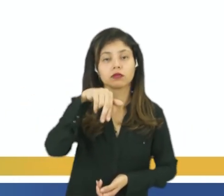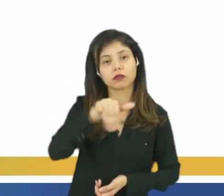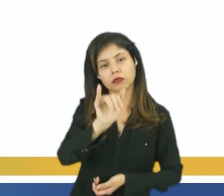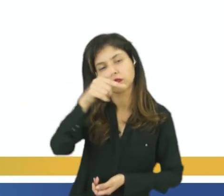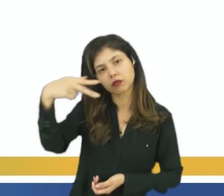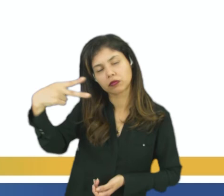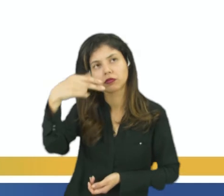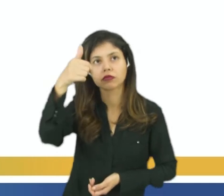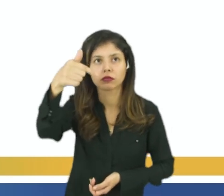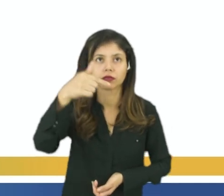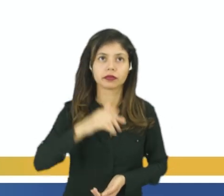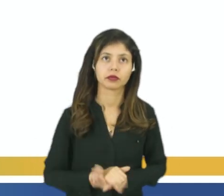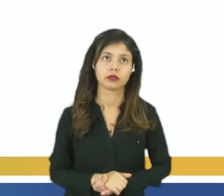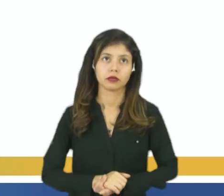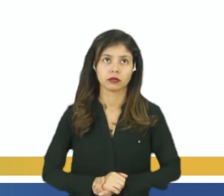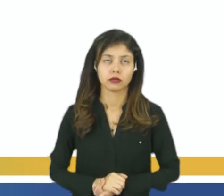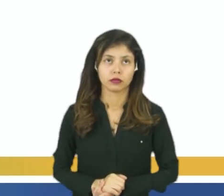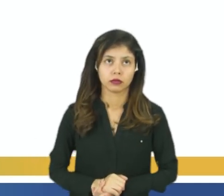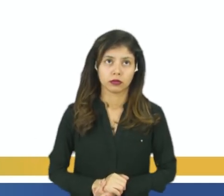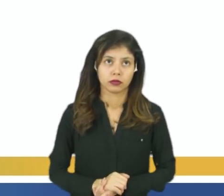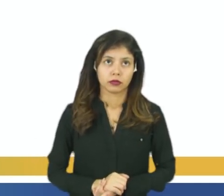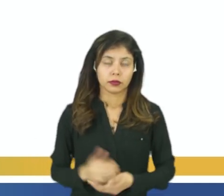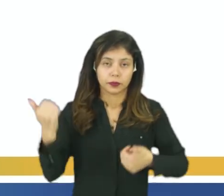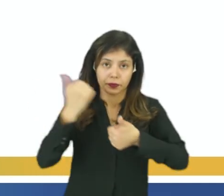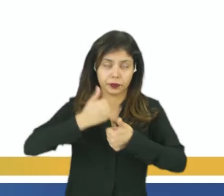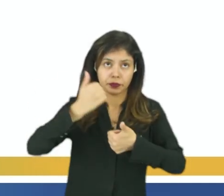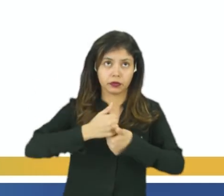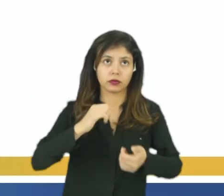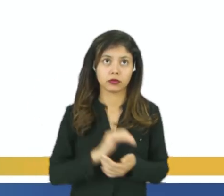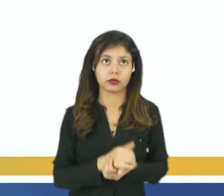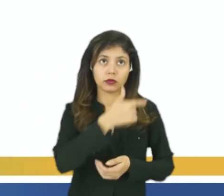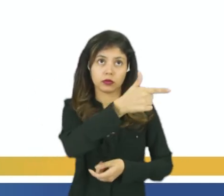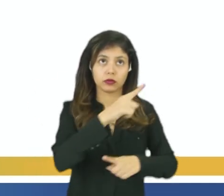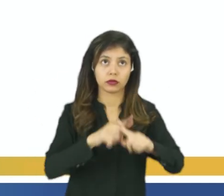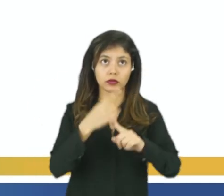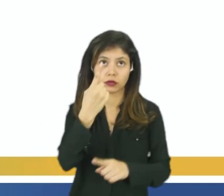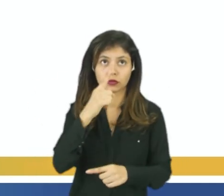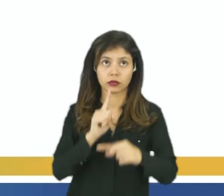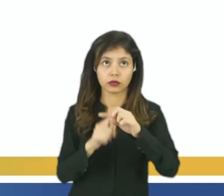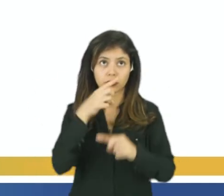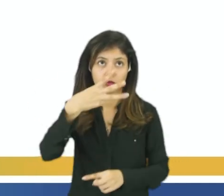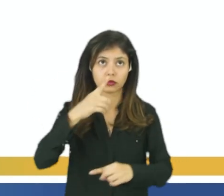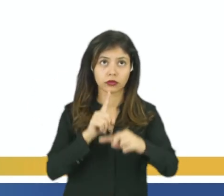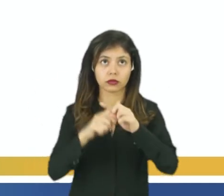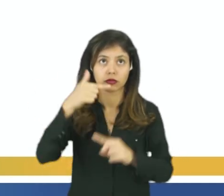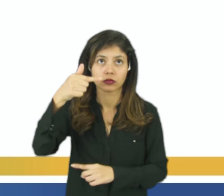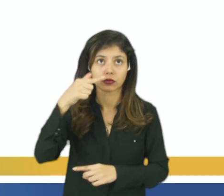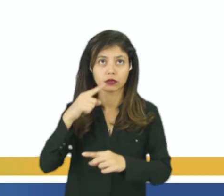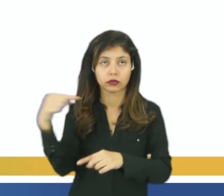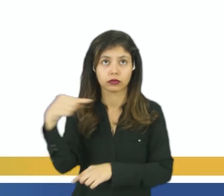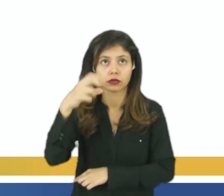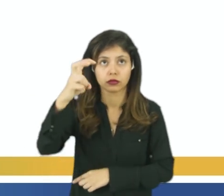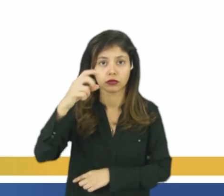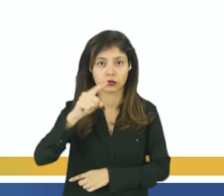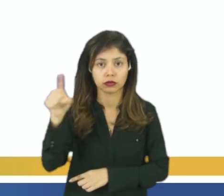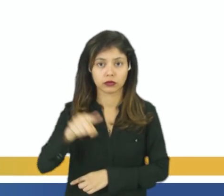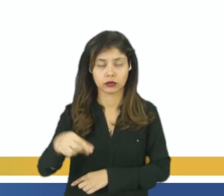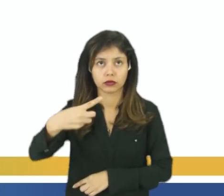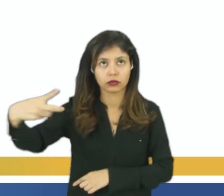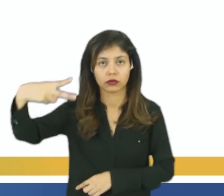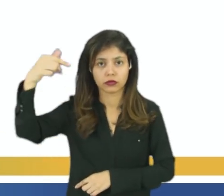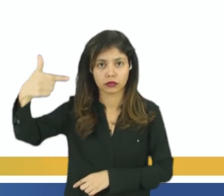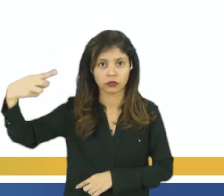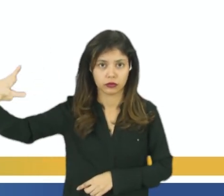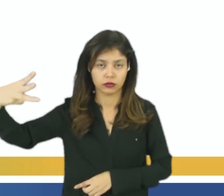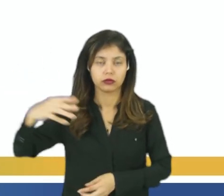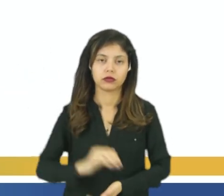Então, nós vamos ter, por substituição, 2 vezes 1 mais 3 vezes 7 menos 5z igual